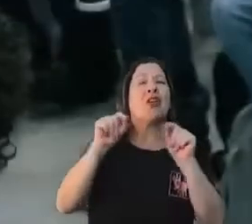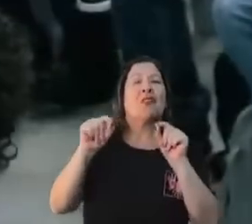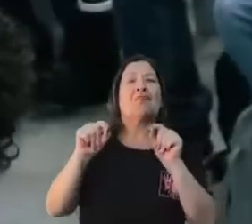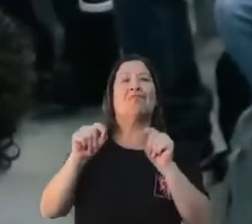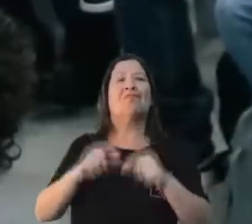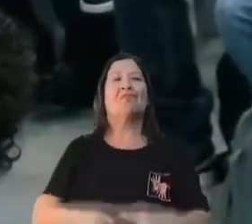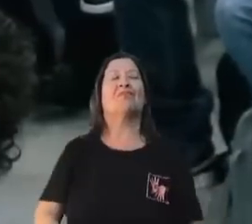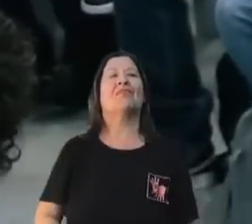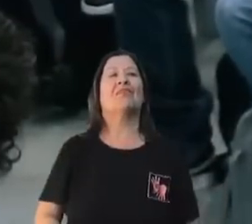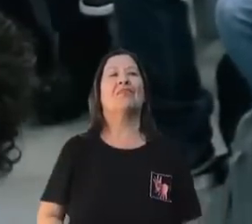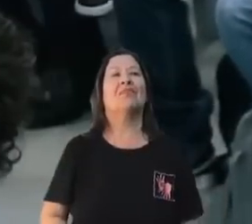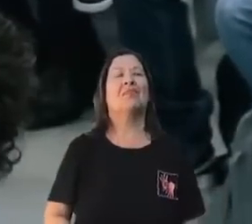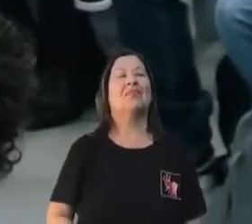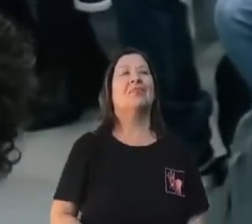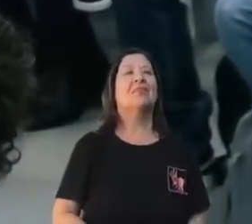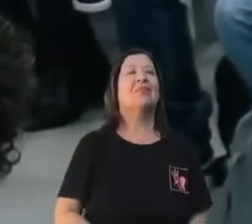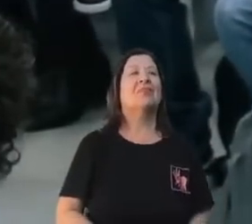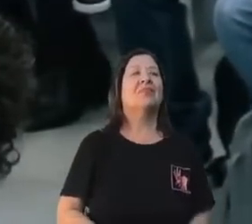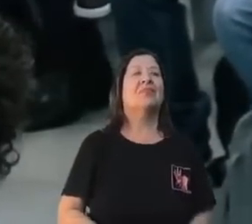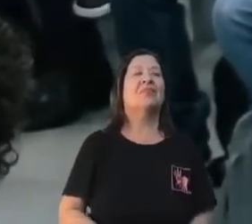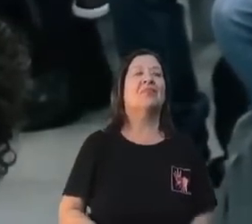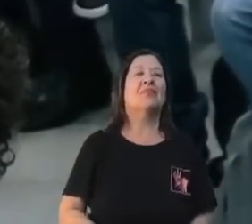ungir o corpo dele